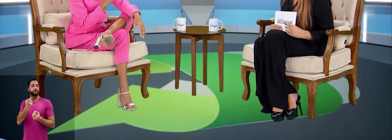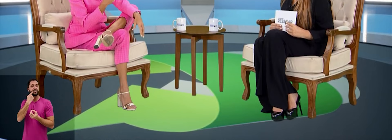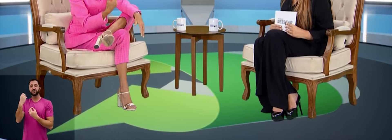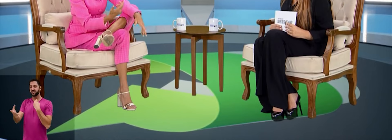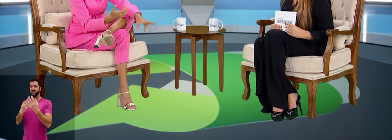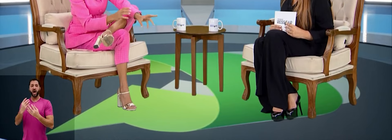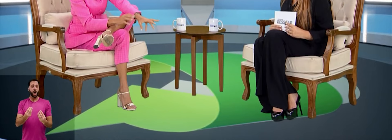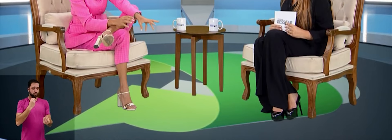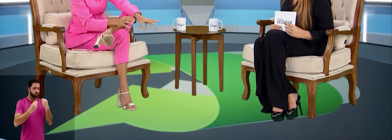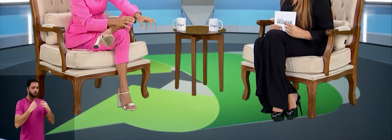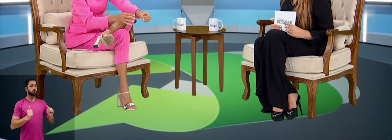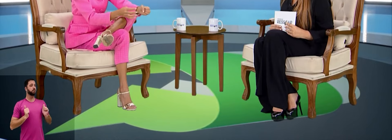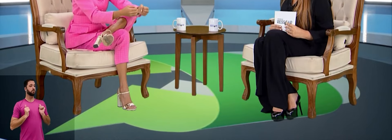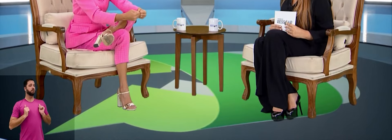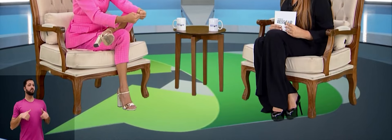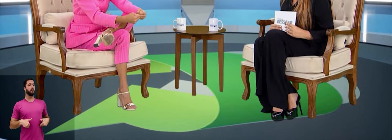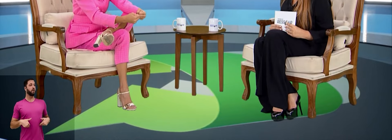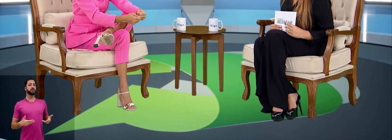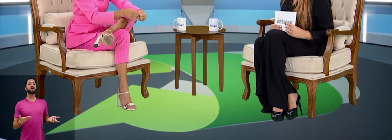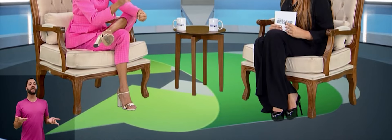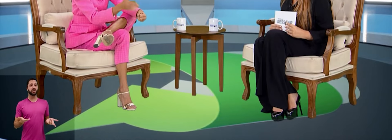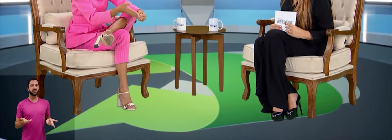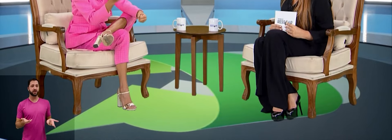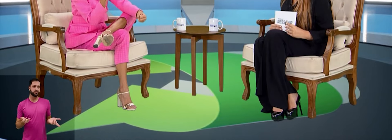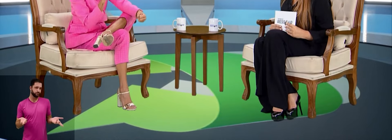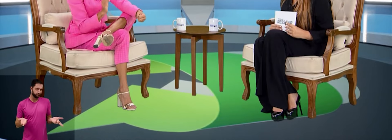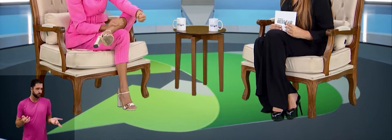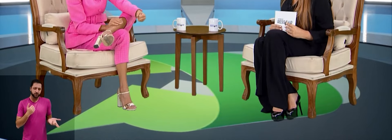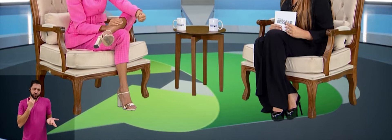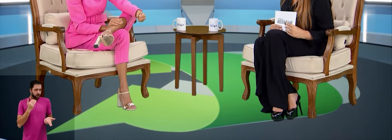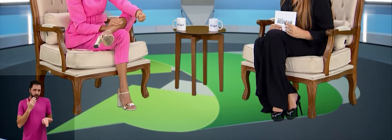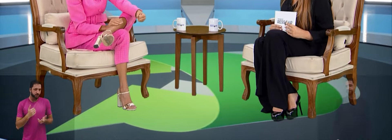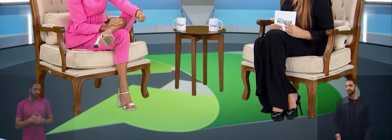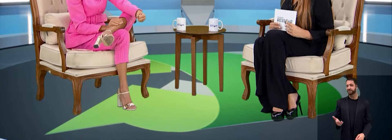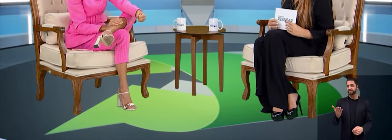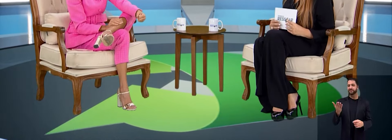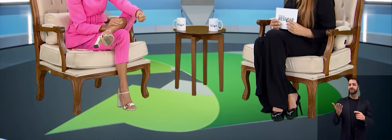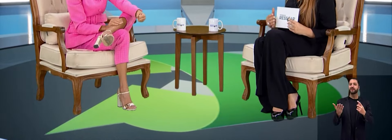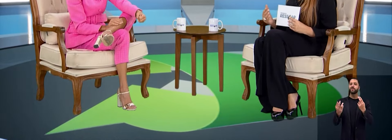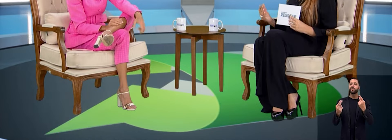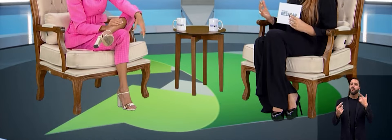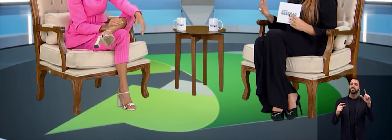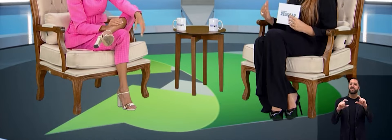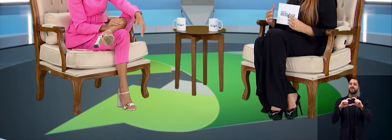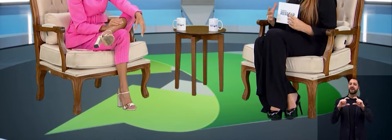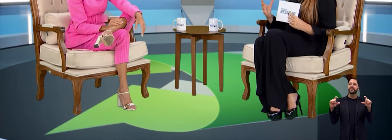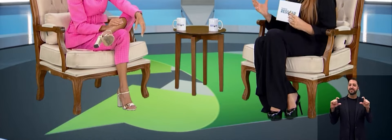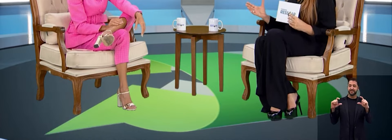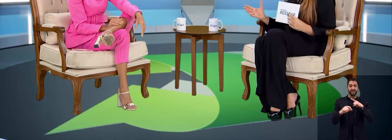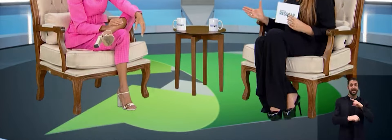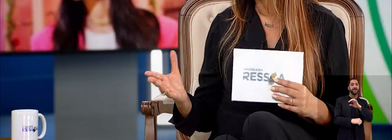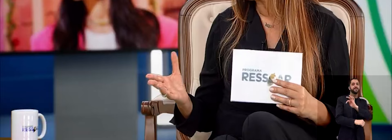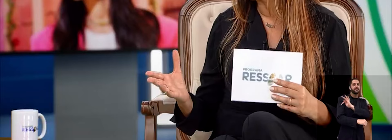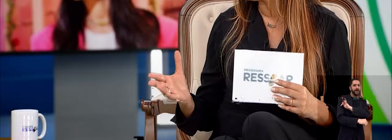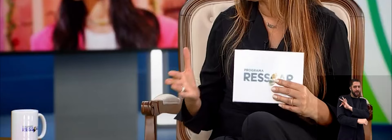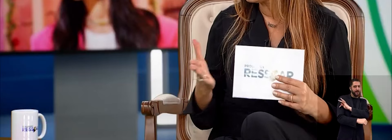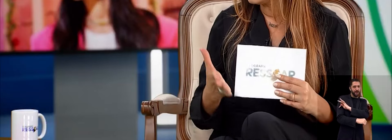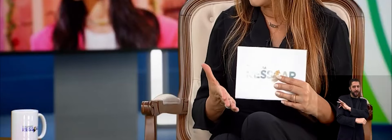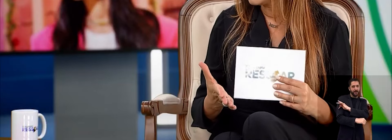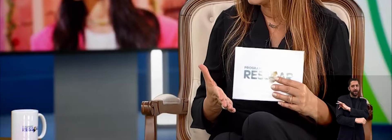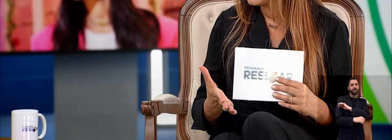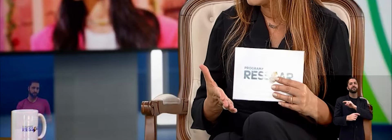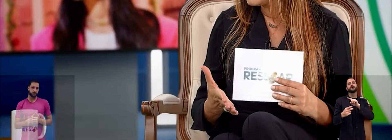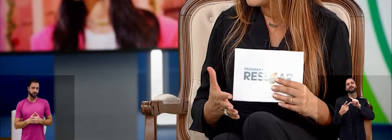peixe. Porque quem recebe só o peixe, consome o peixe, mas não sabe como pegar mais. Que aí entra aquela outra fase que a gente falou, né?